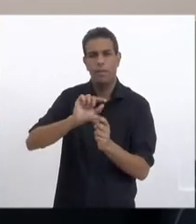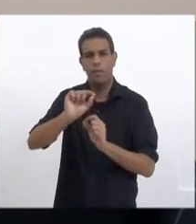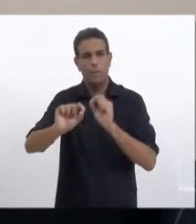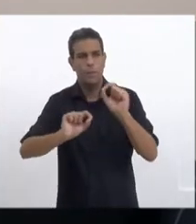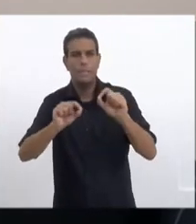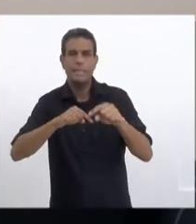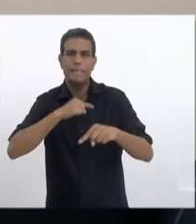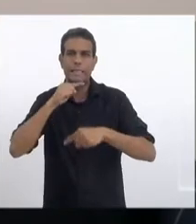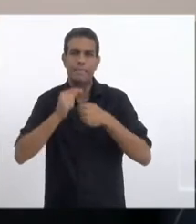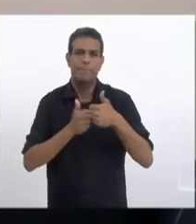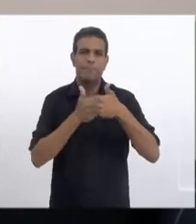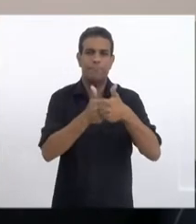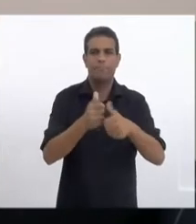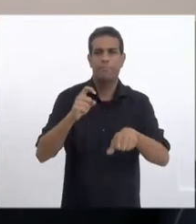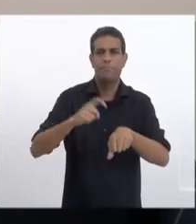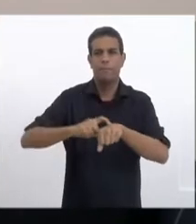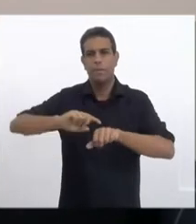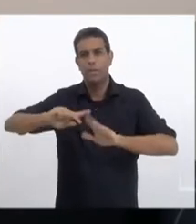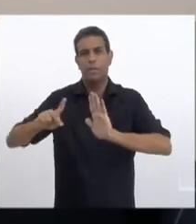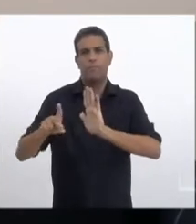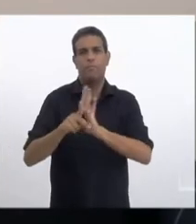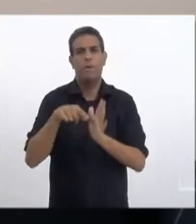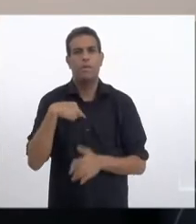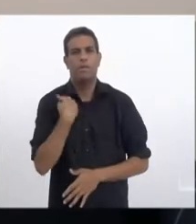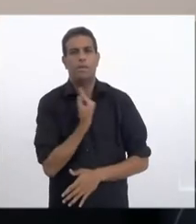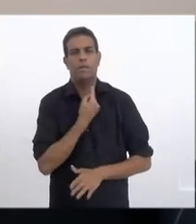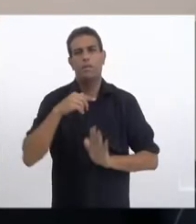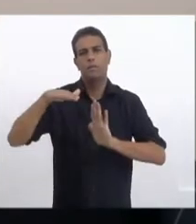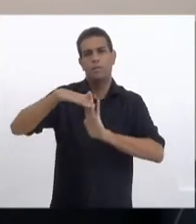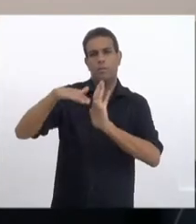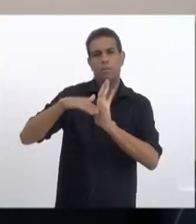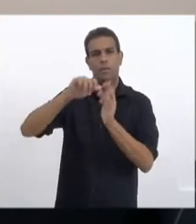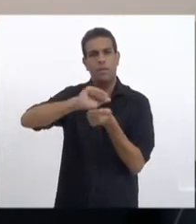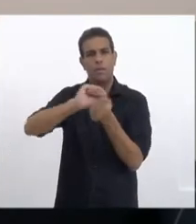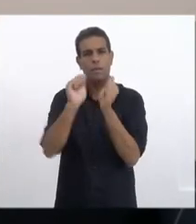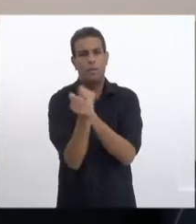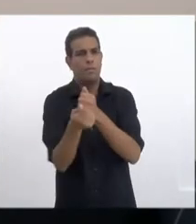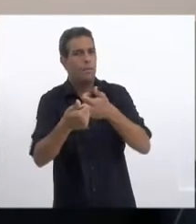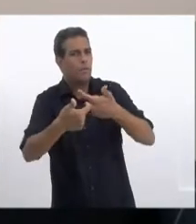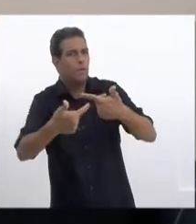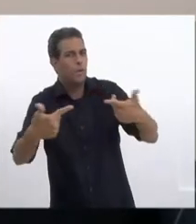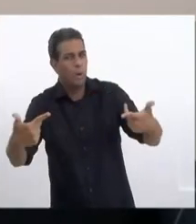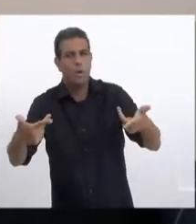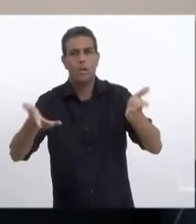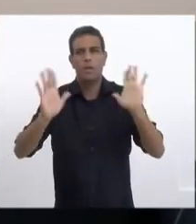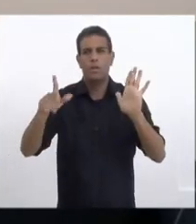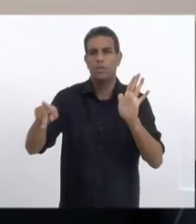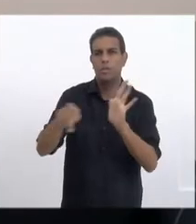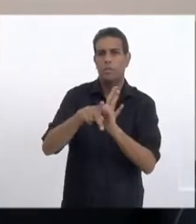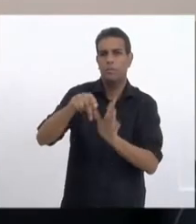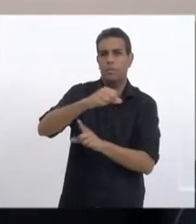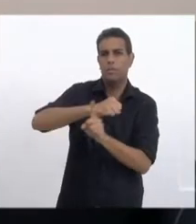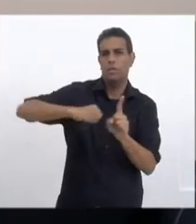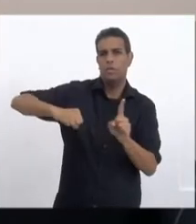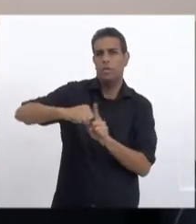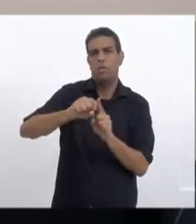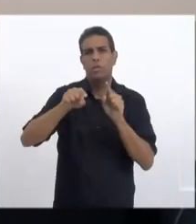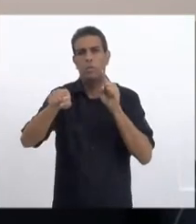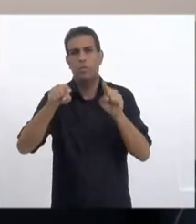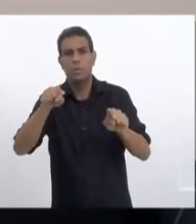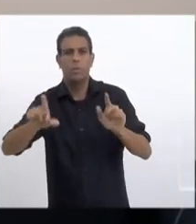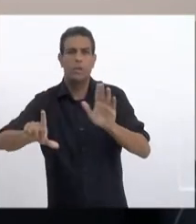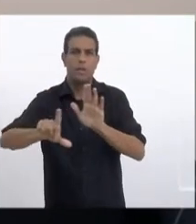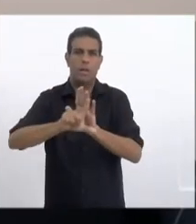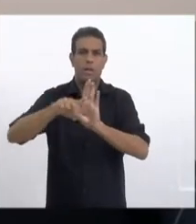não conseguimos avançar naquilo que nós havíamos programado. Tivemos que adaptar muito, acredito que a sociedade num todo, e o legislativo